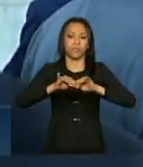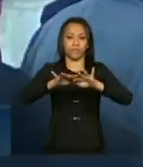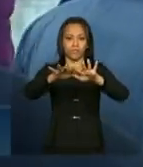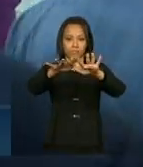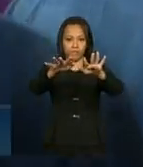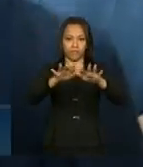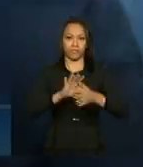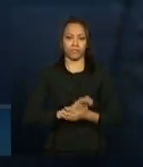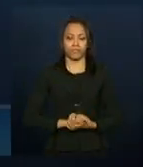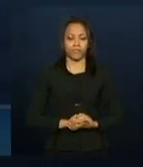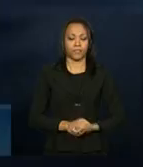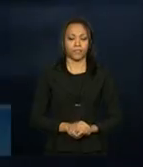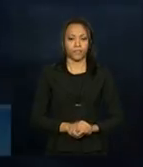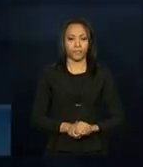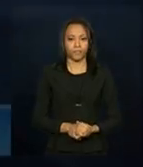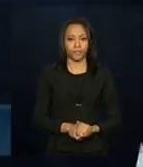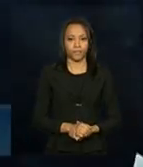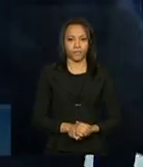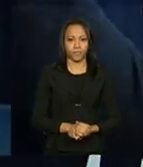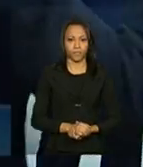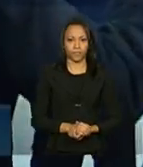elétrica.